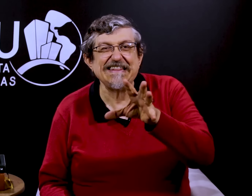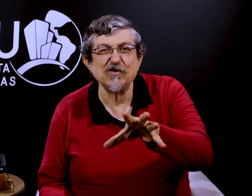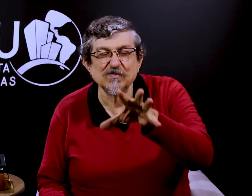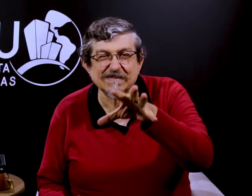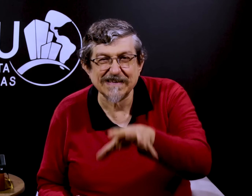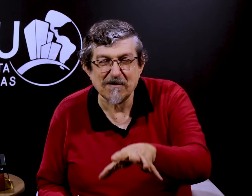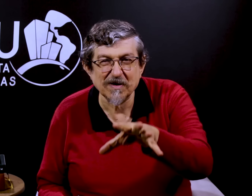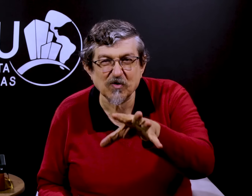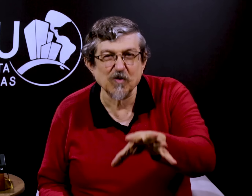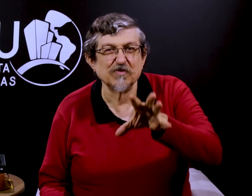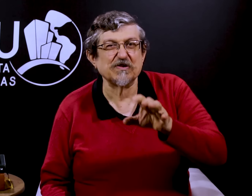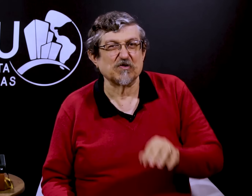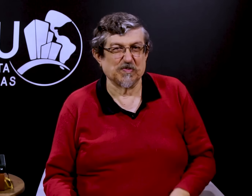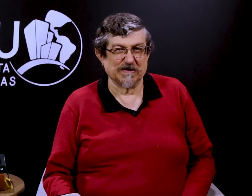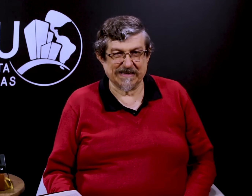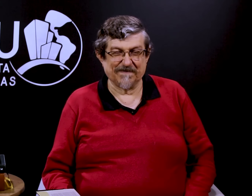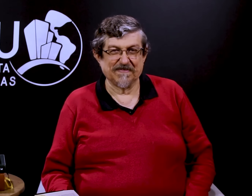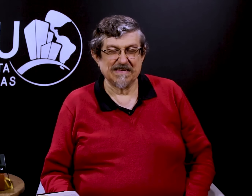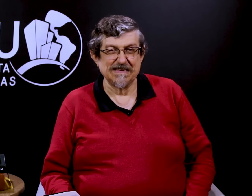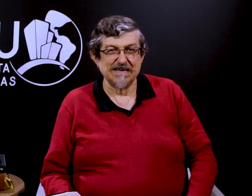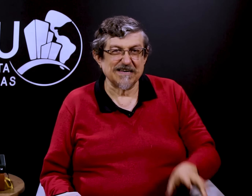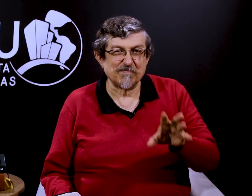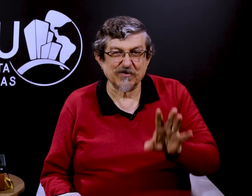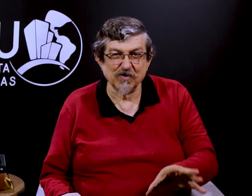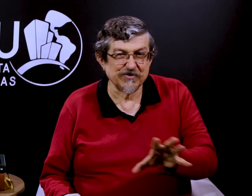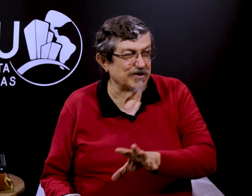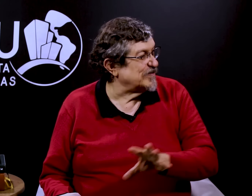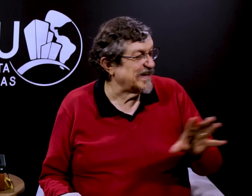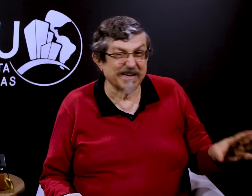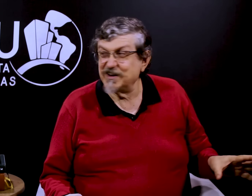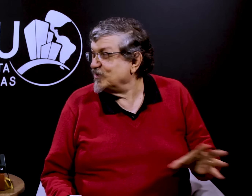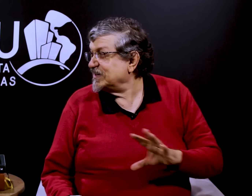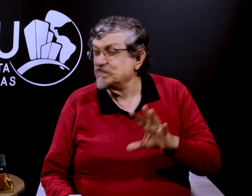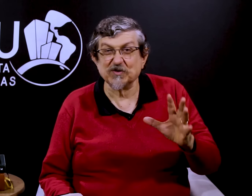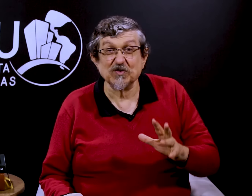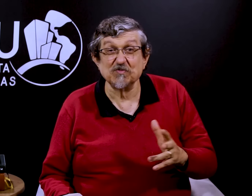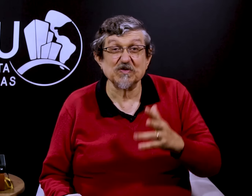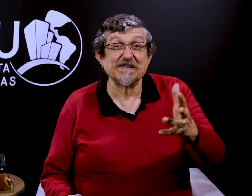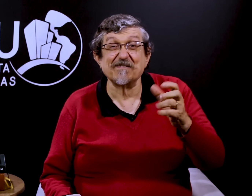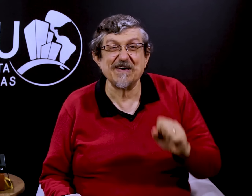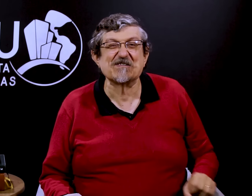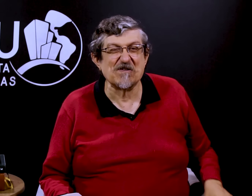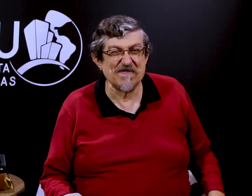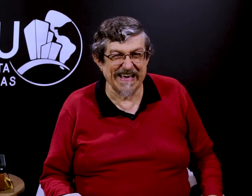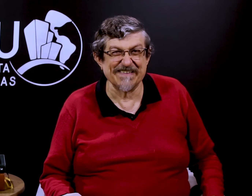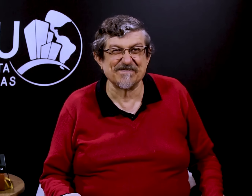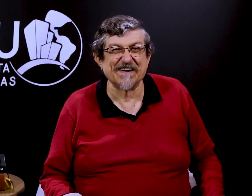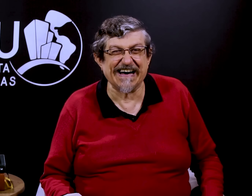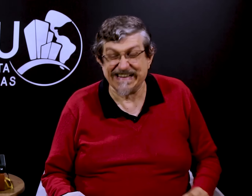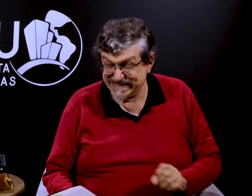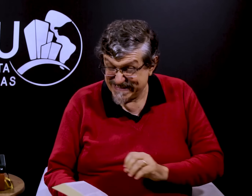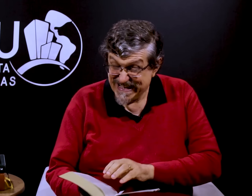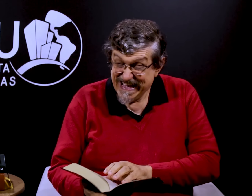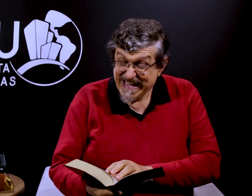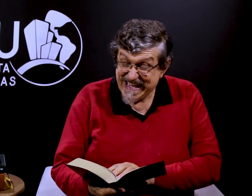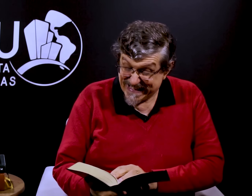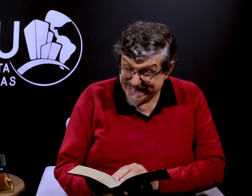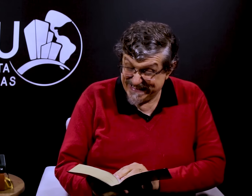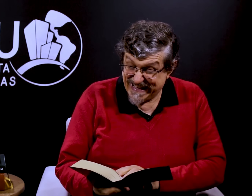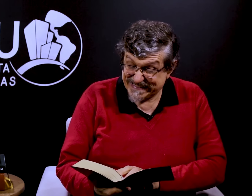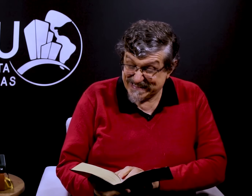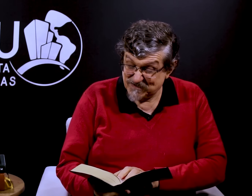Ele não sabe como se comportar. É a pessoa que chegou na igreja olhando para todo mundo para saber como é que faz.